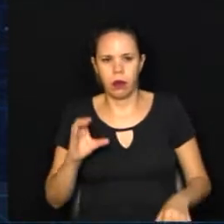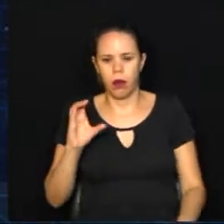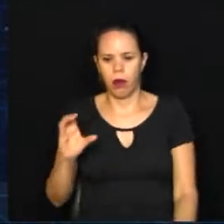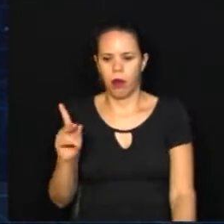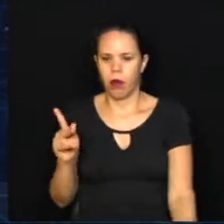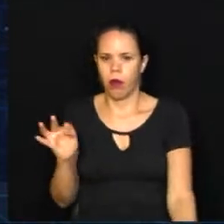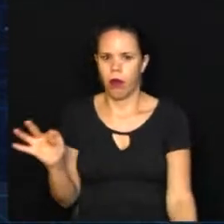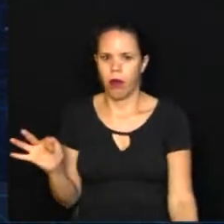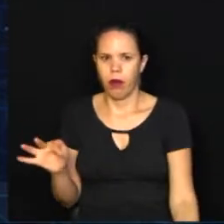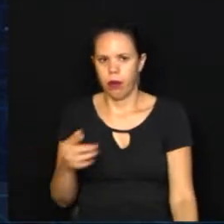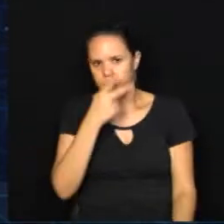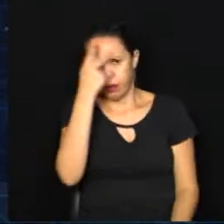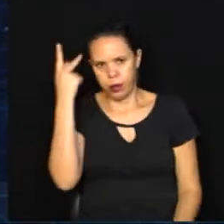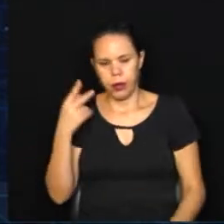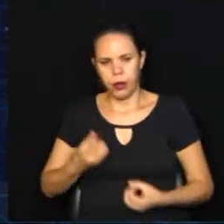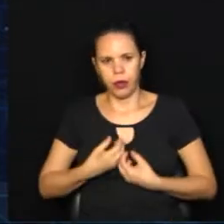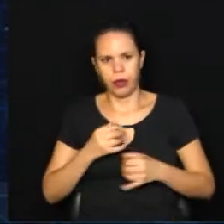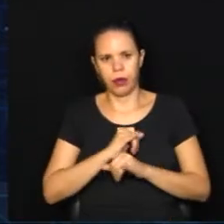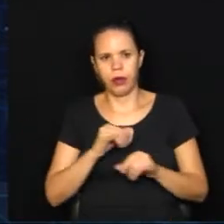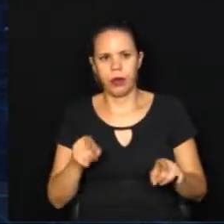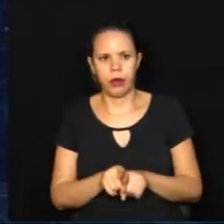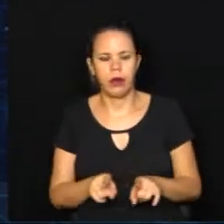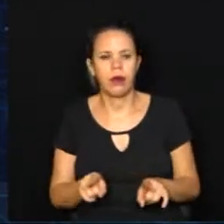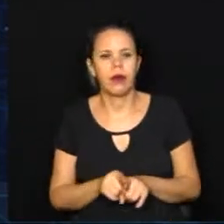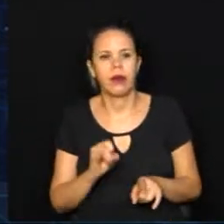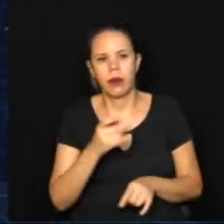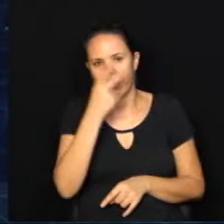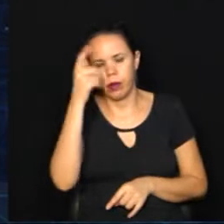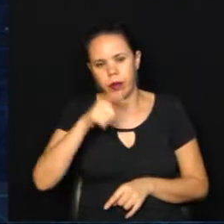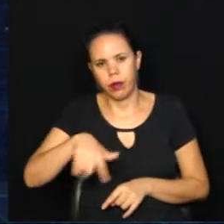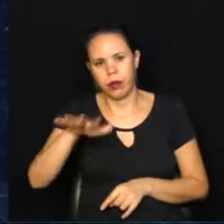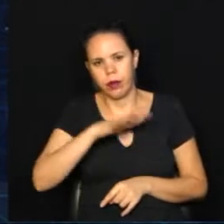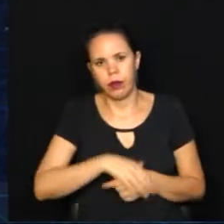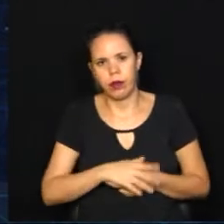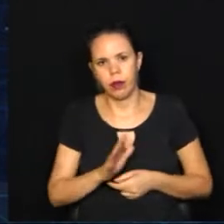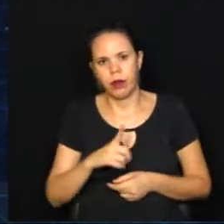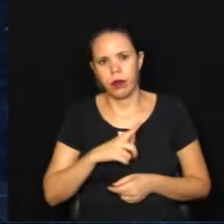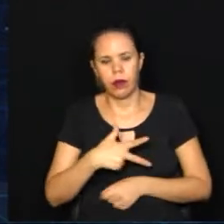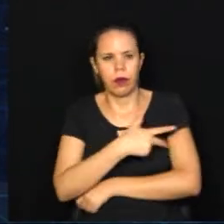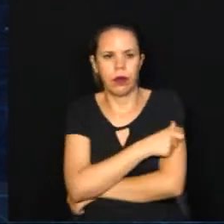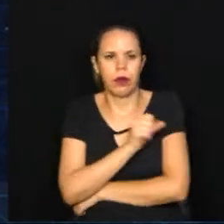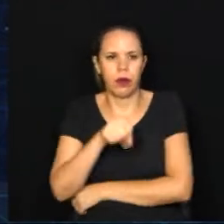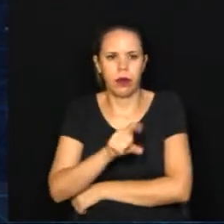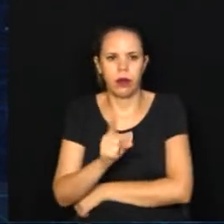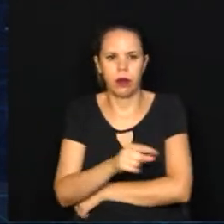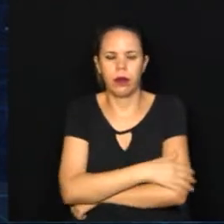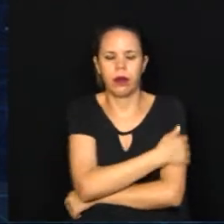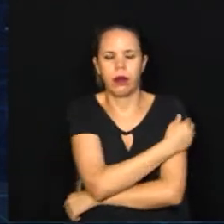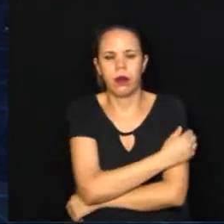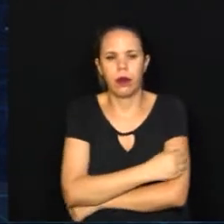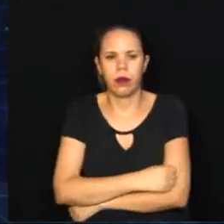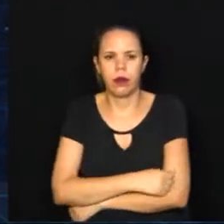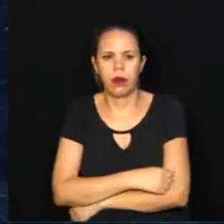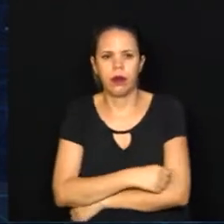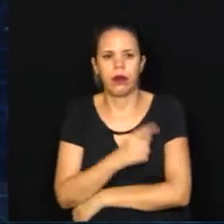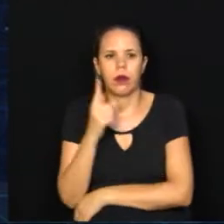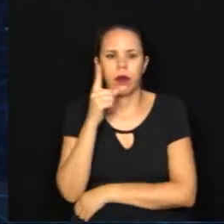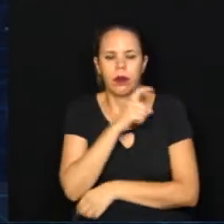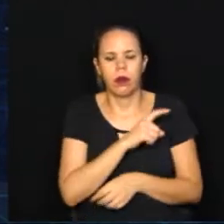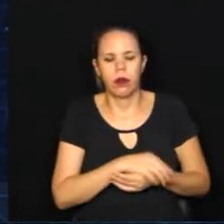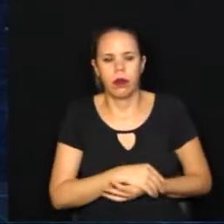CPF das pessoas e deve informar também se as vítimas, no caso, já tomaram vacina ou não. É um relatório um pouco mais